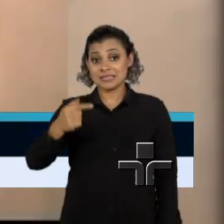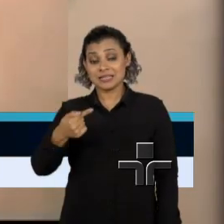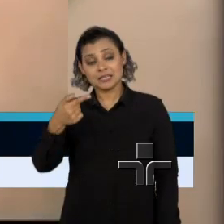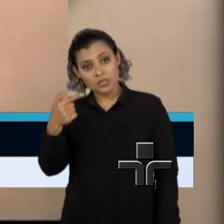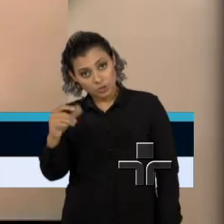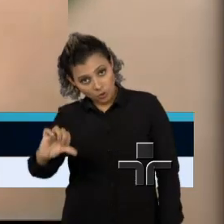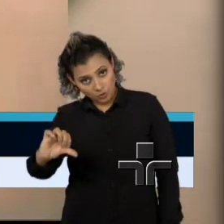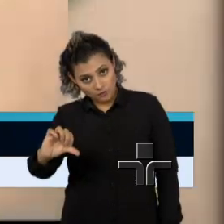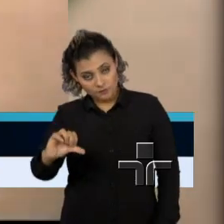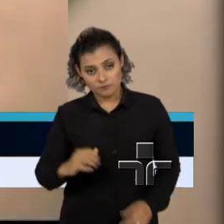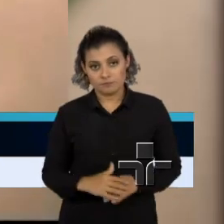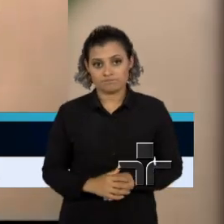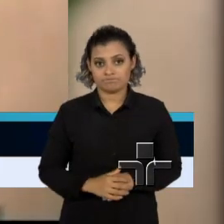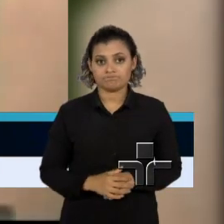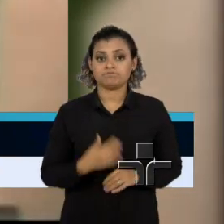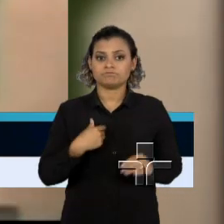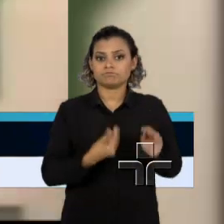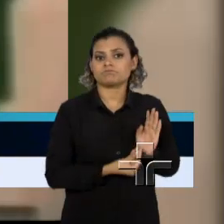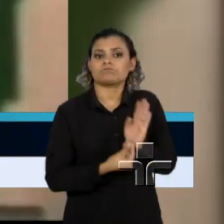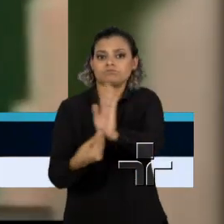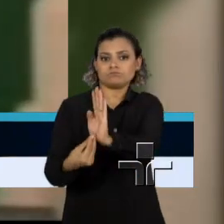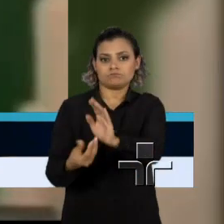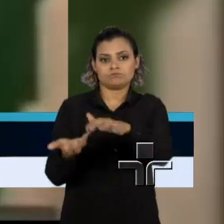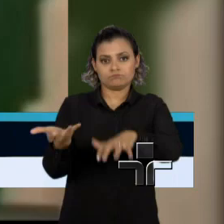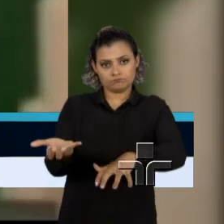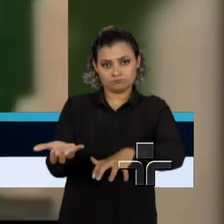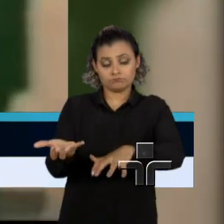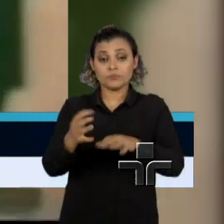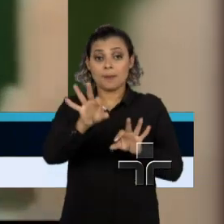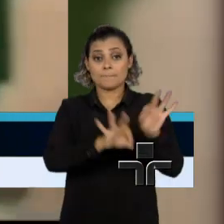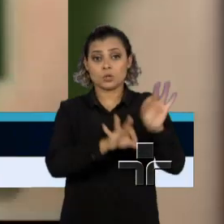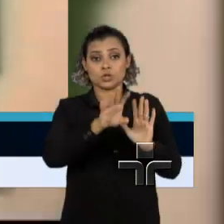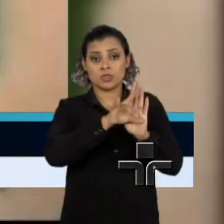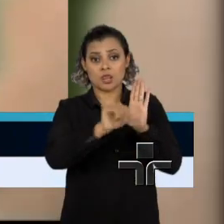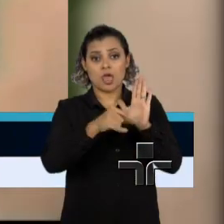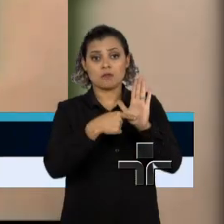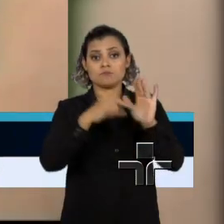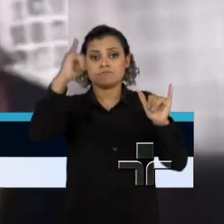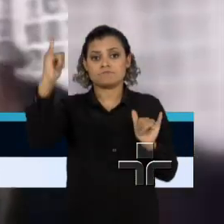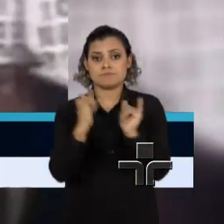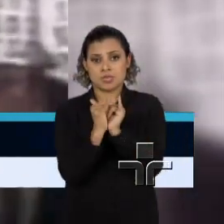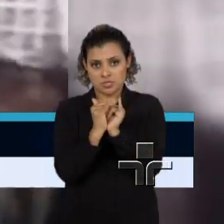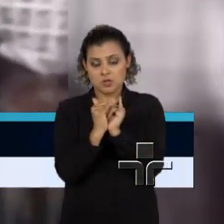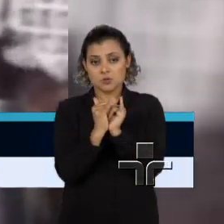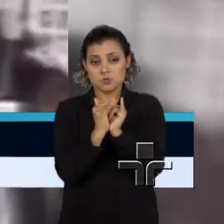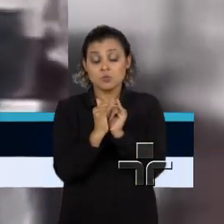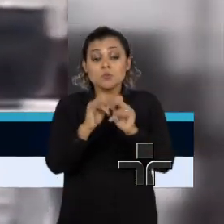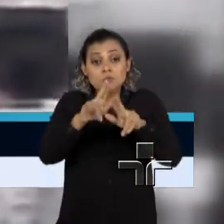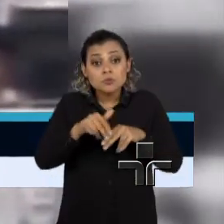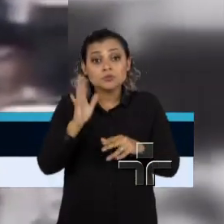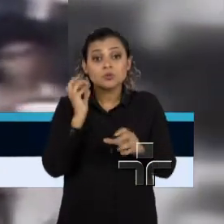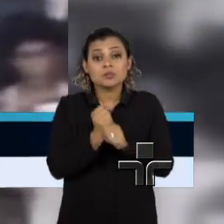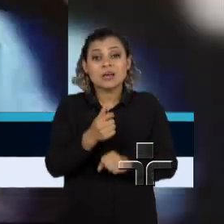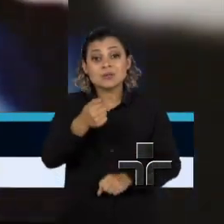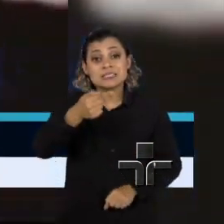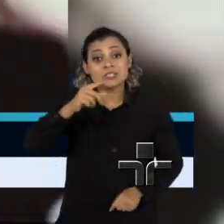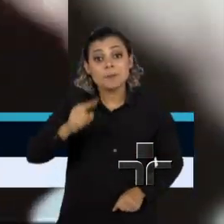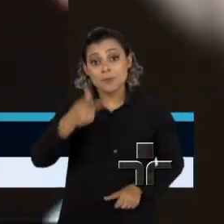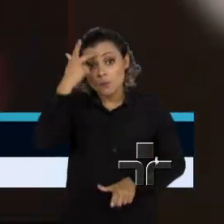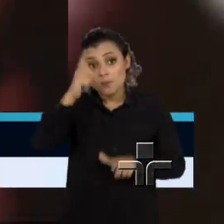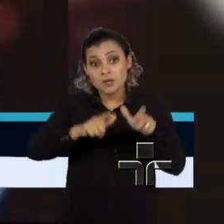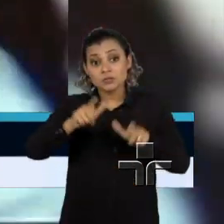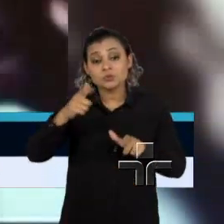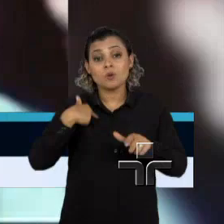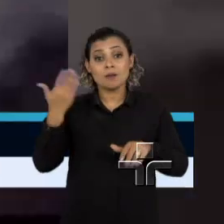1979. Encaminhando ao Congresso Nacional o projeto de lei da anistia. Cerca de 7 mil pessoas